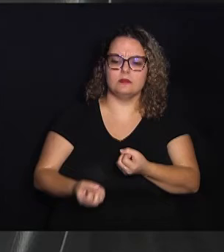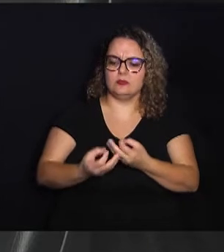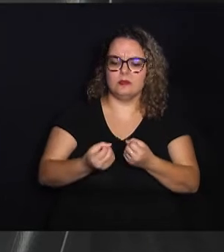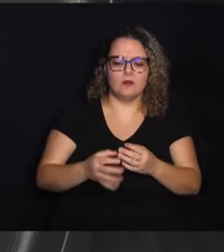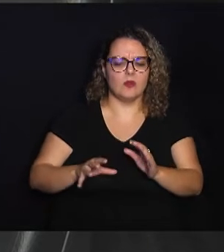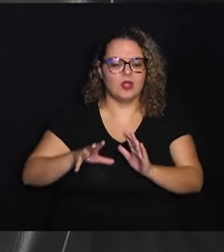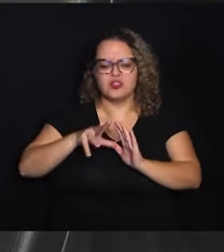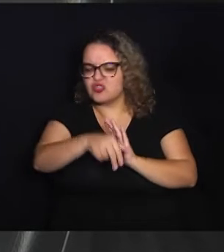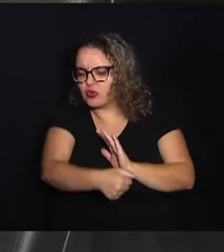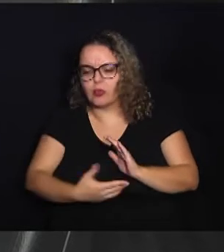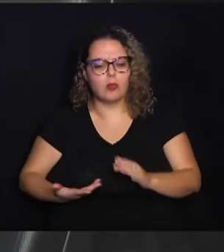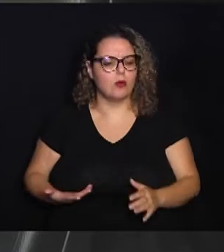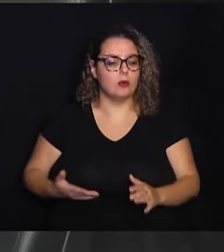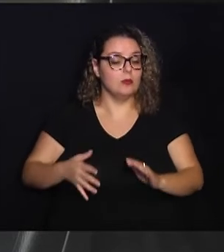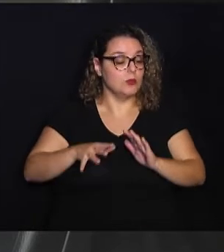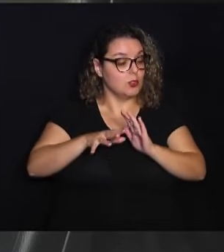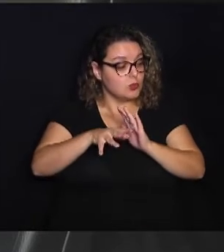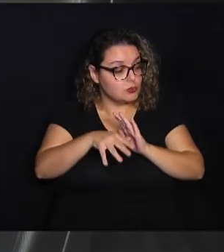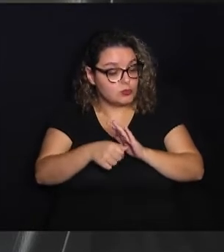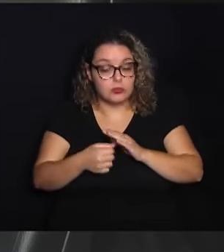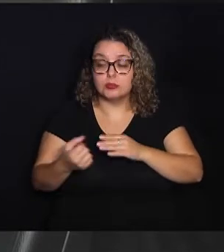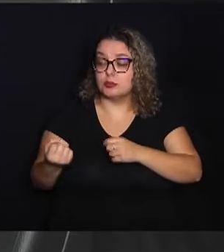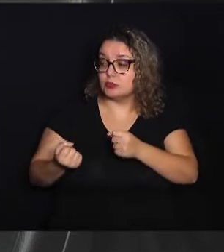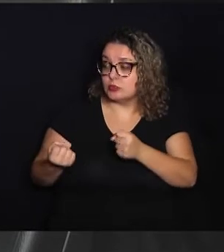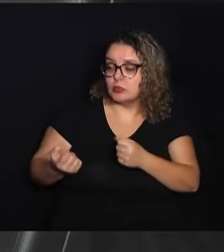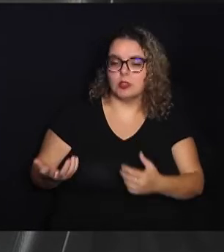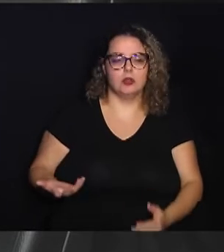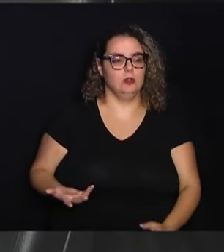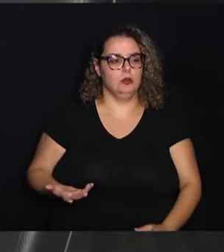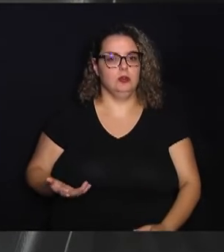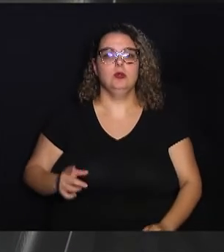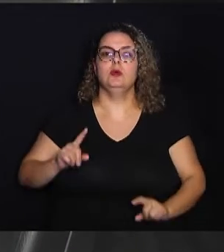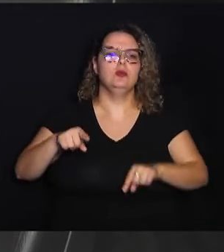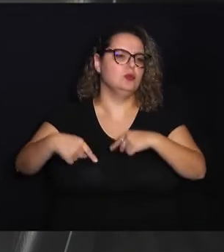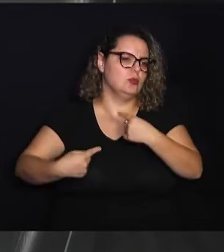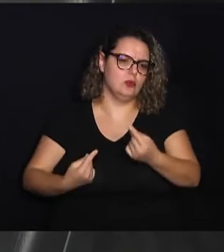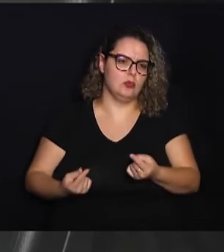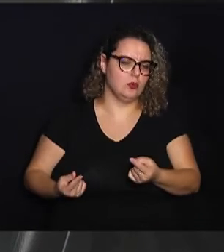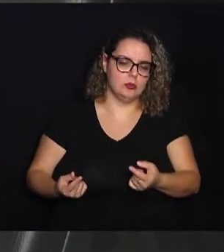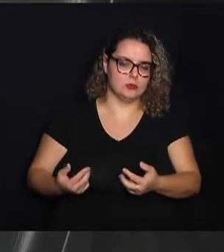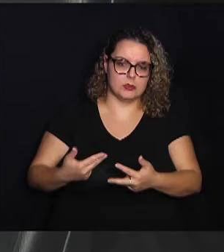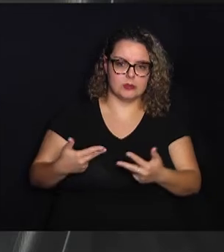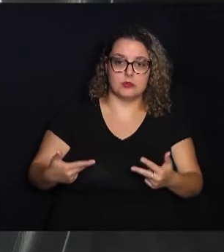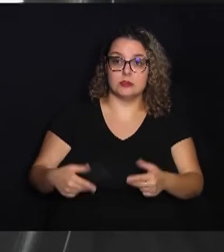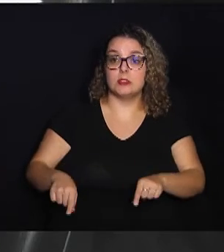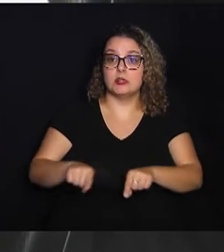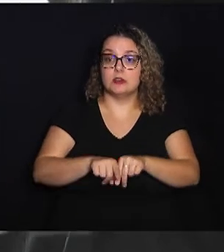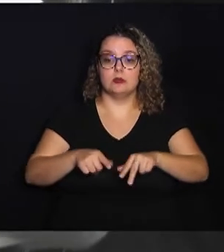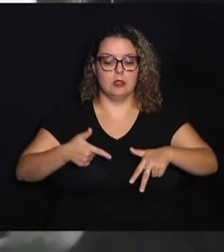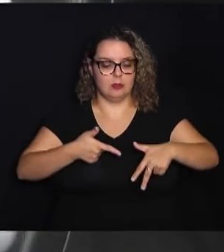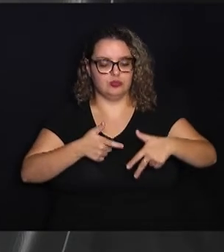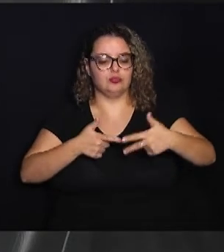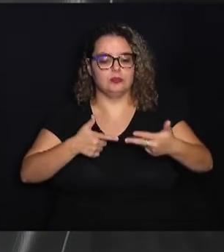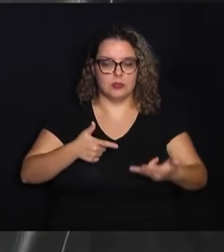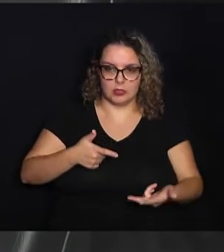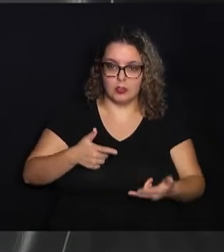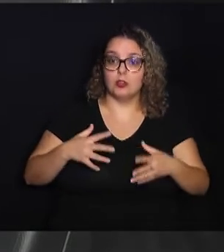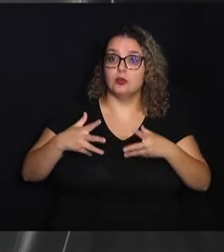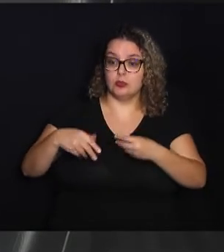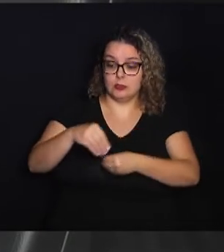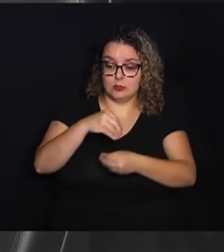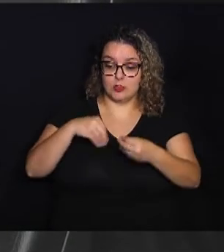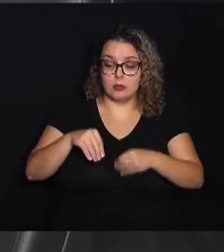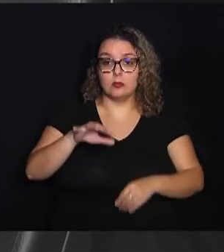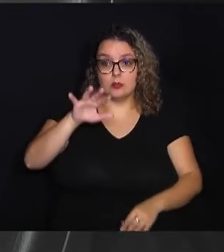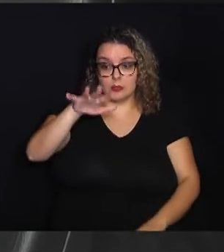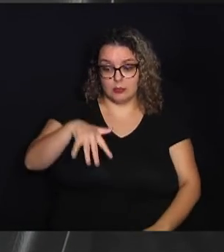furto de veículo, e roubo outros, furtos outros, e também os homicídios. Coloca isso tudo como uma